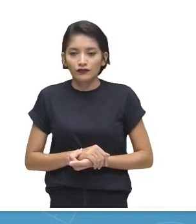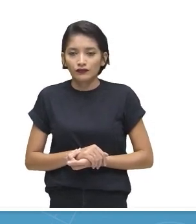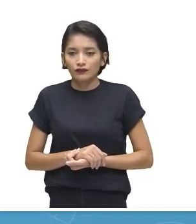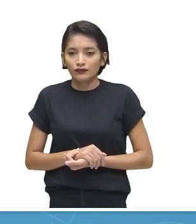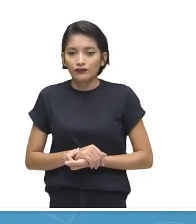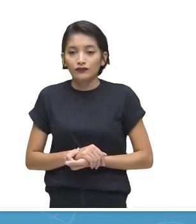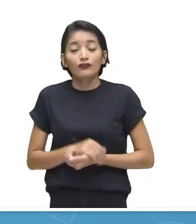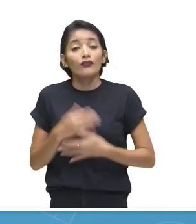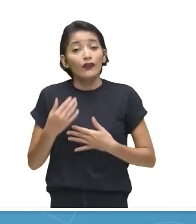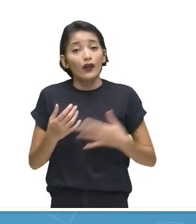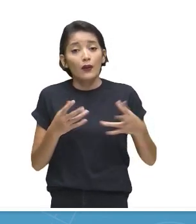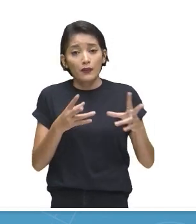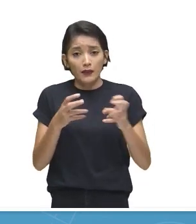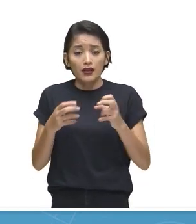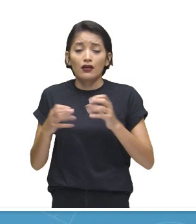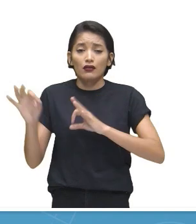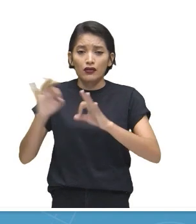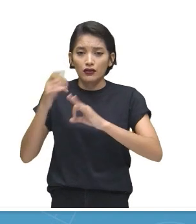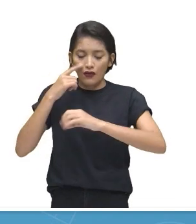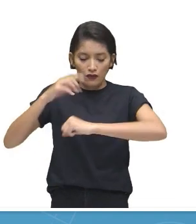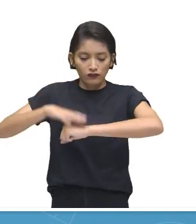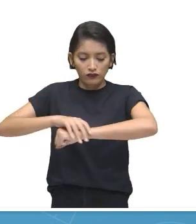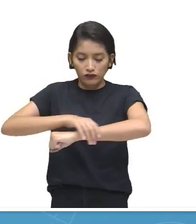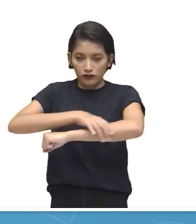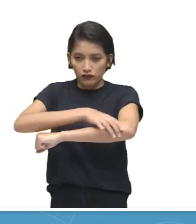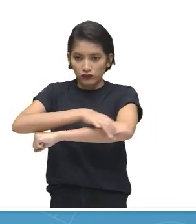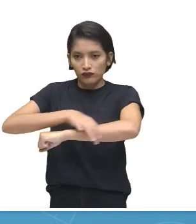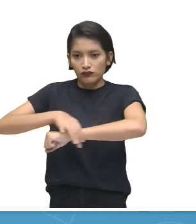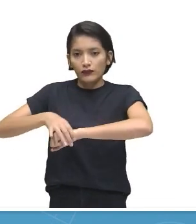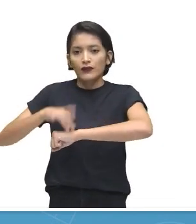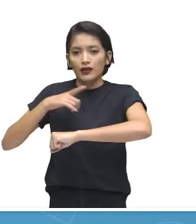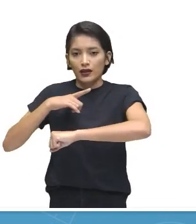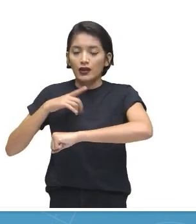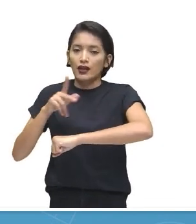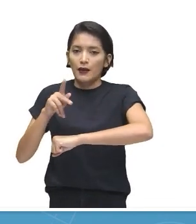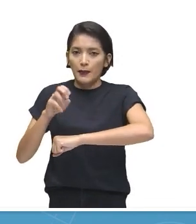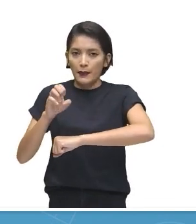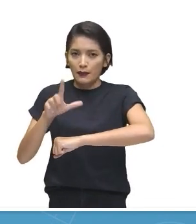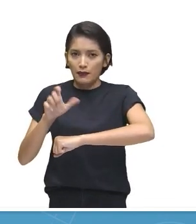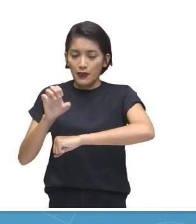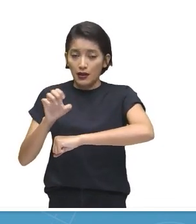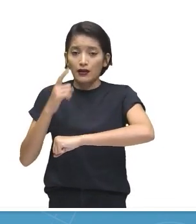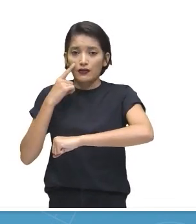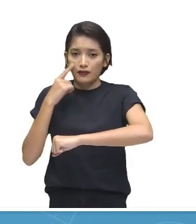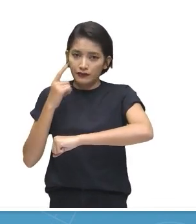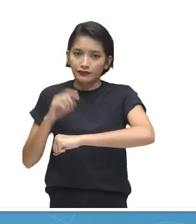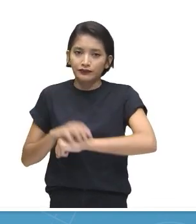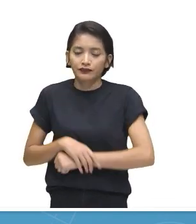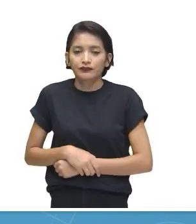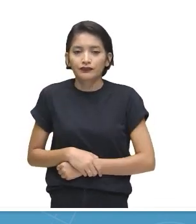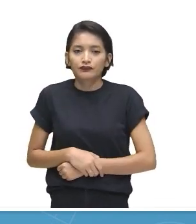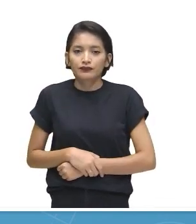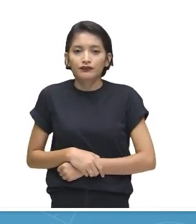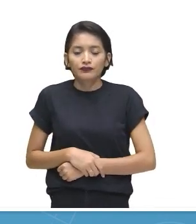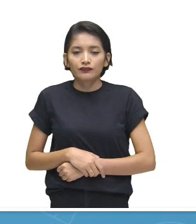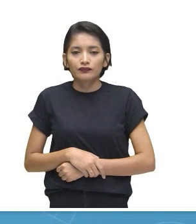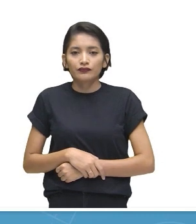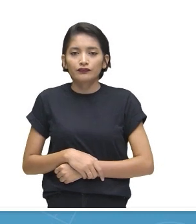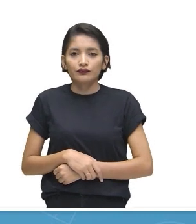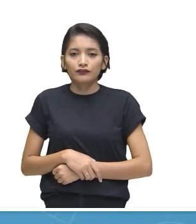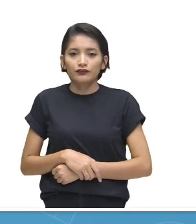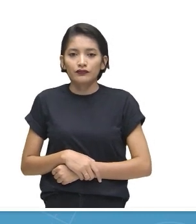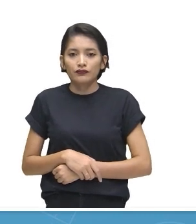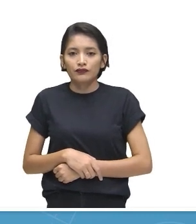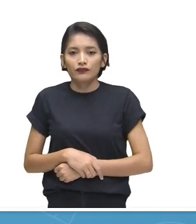Então a gente observa aqui o esquema do braço, né, onde nós temos aí a pele. E aí nós temos aqui, ó, nesse recorte aqui